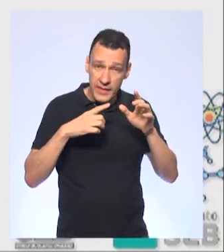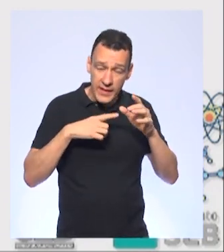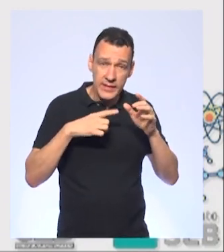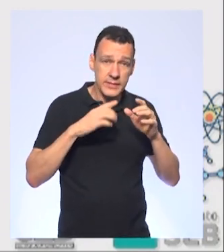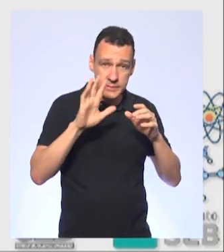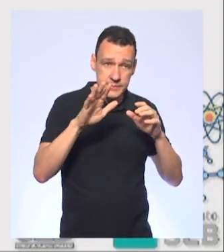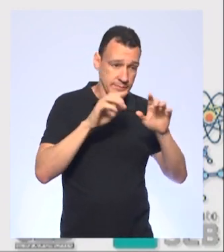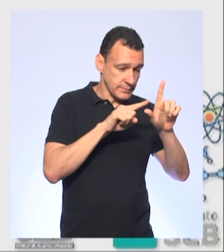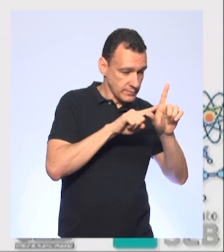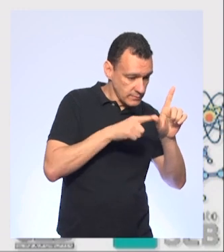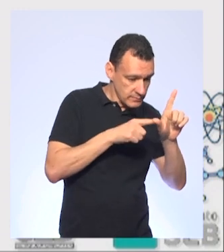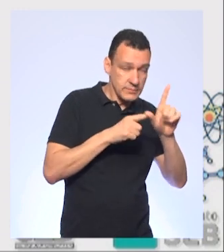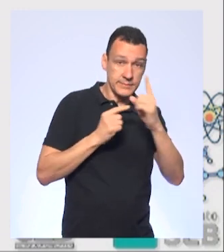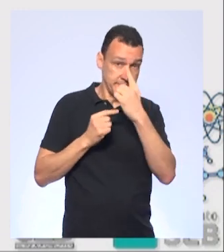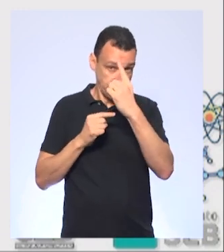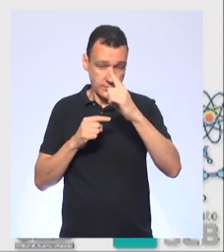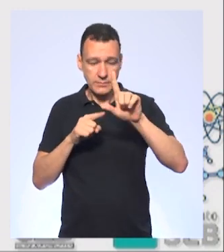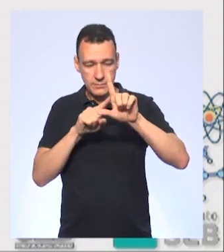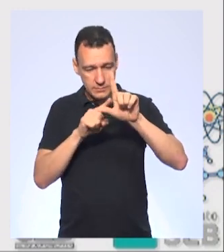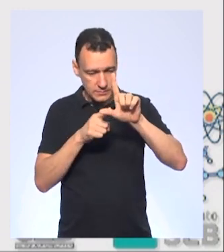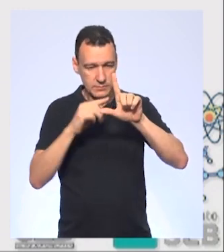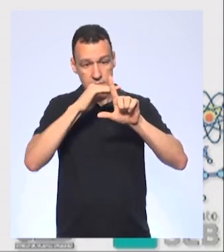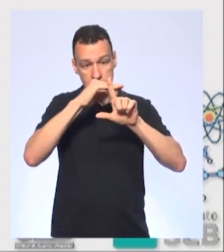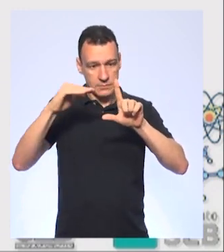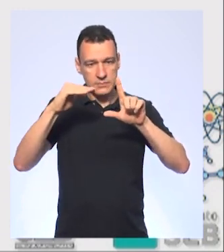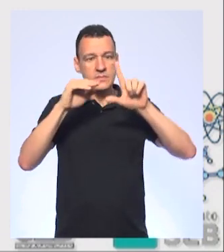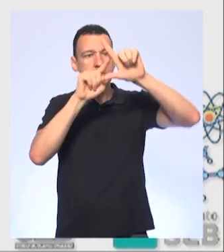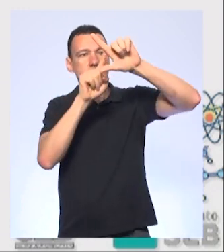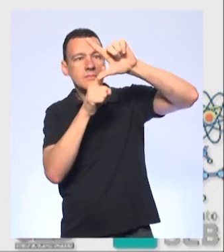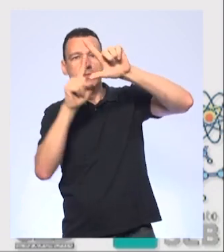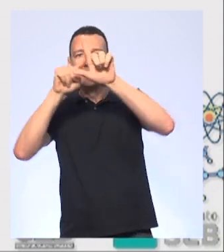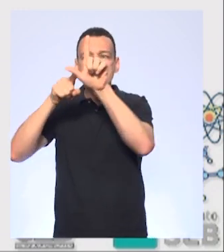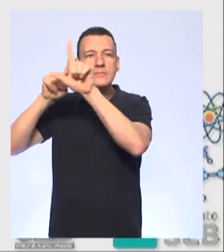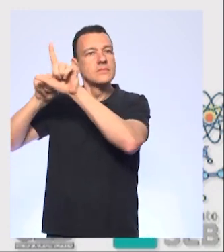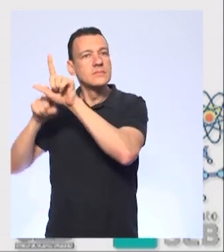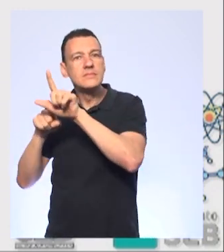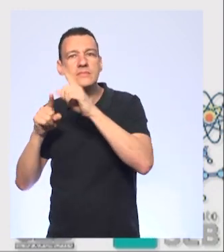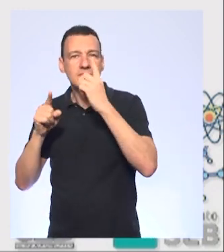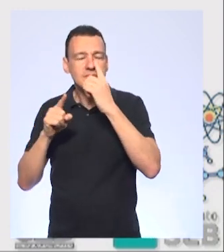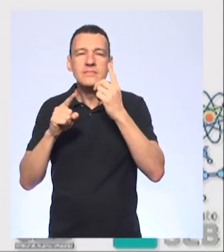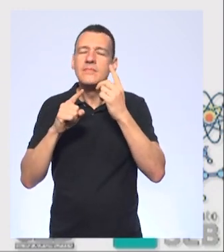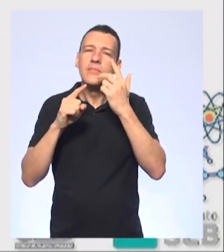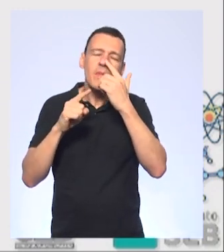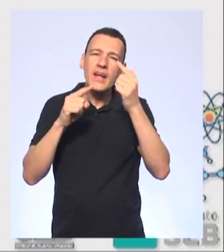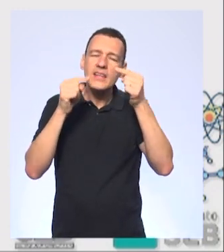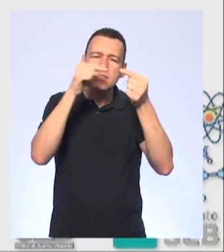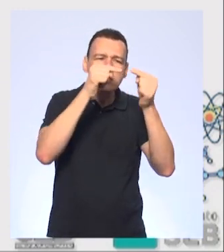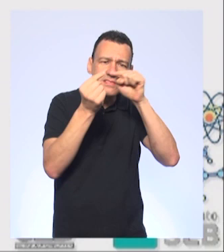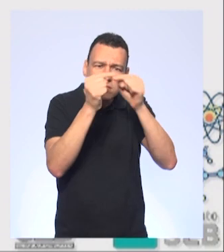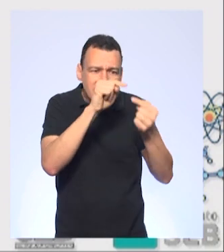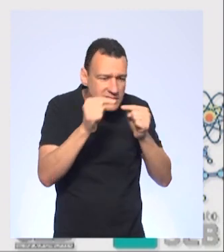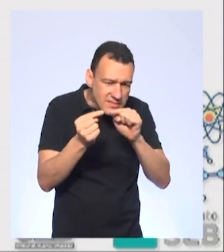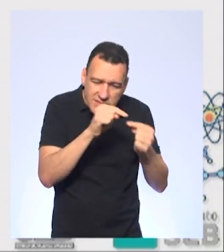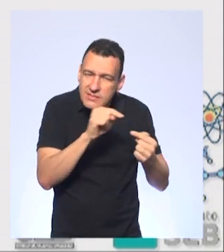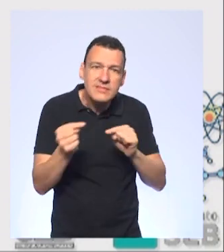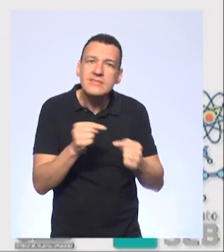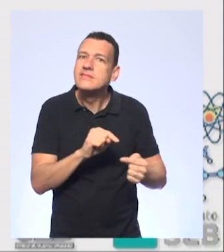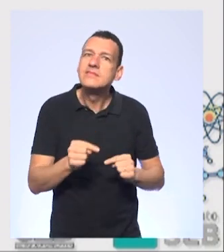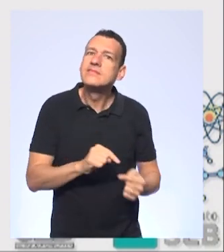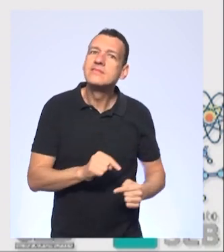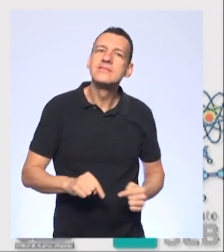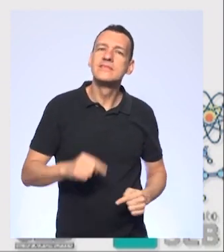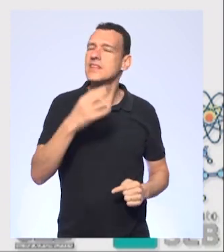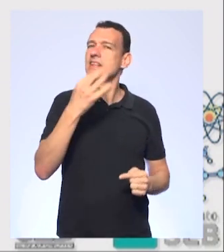ângulos correspondentes. Correspondente vem de correspondência, que remete ao termo endereço. Ângulos correspondentes são ângulos que têm,